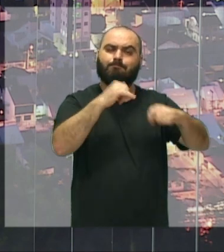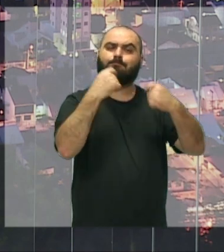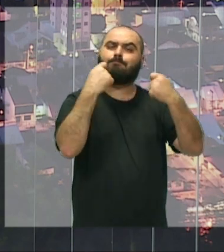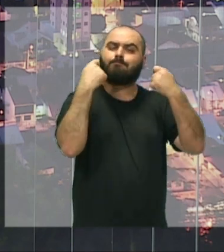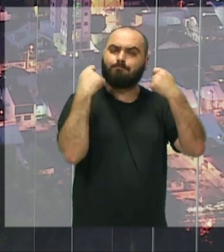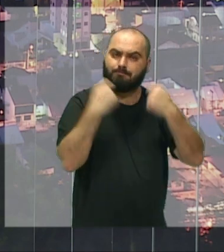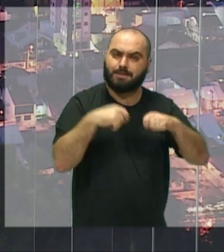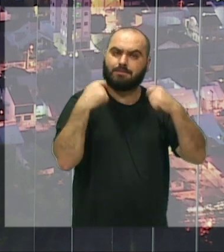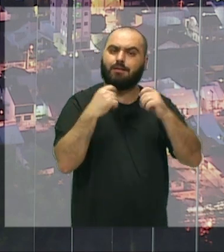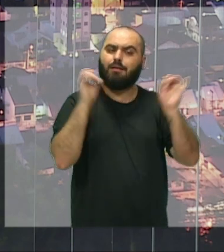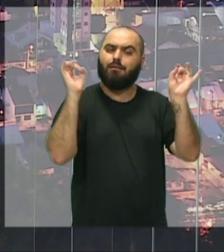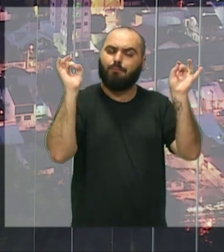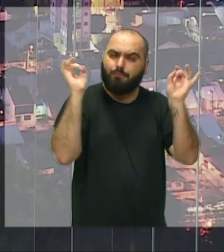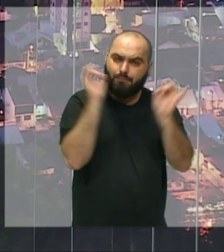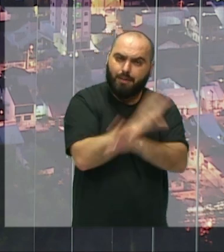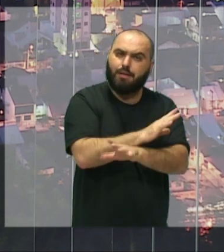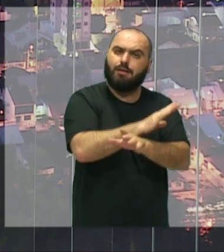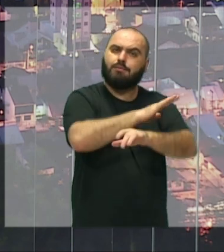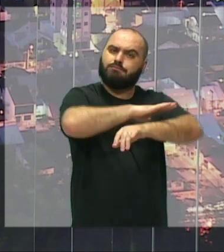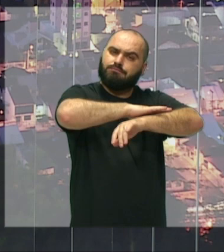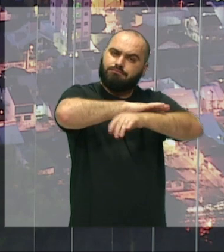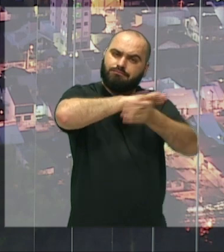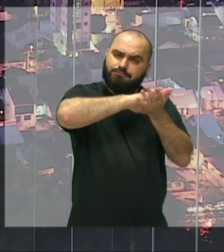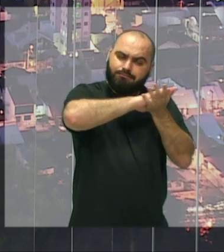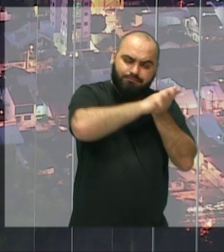Precisamos acabar com a discriminação, precisamos